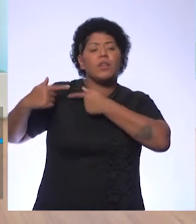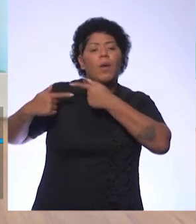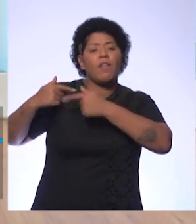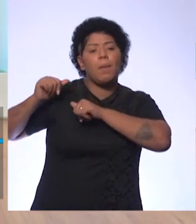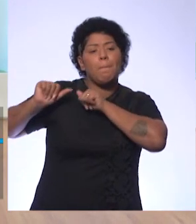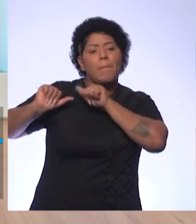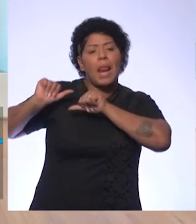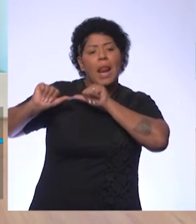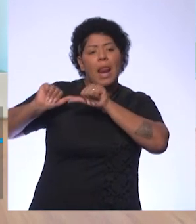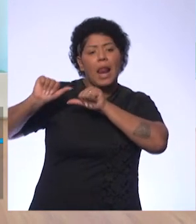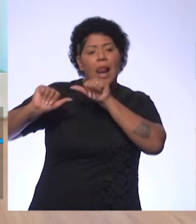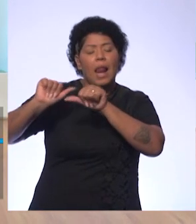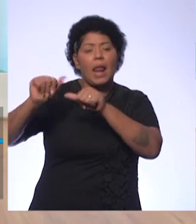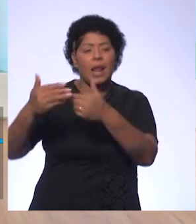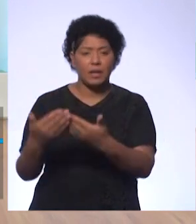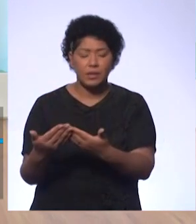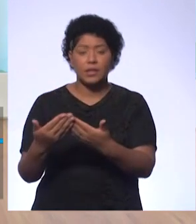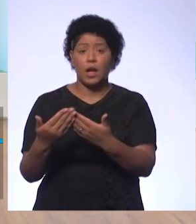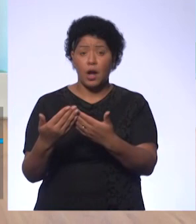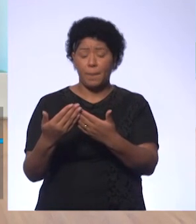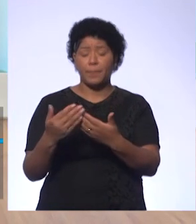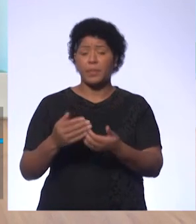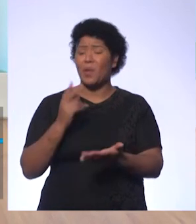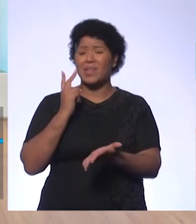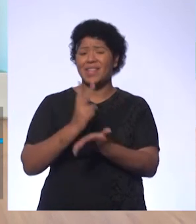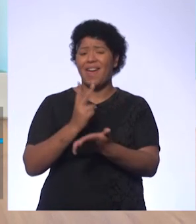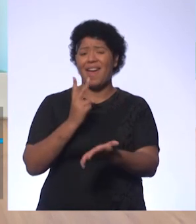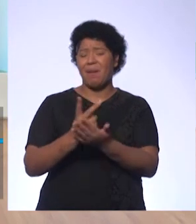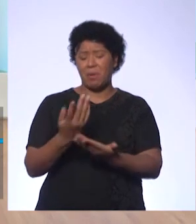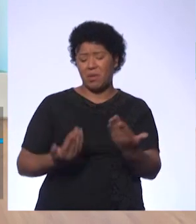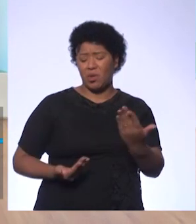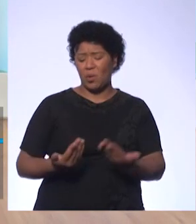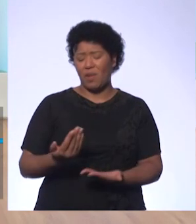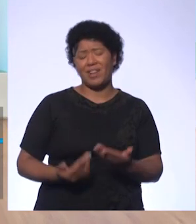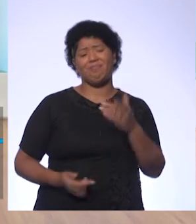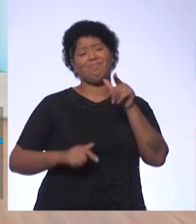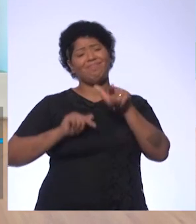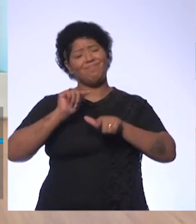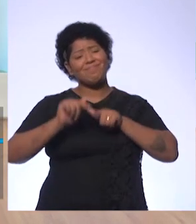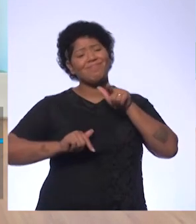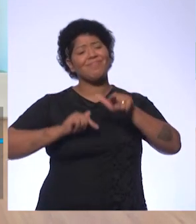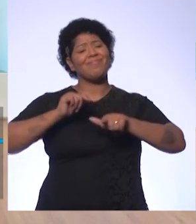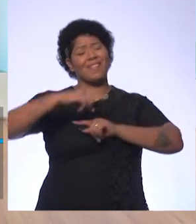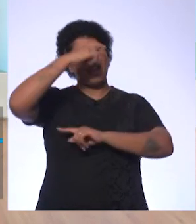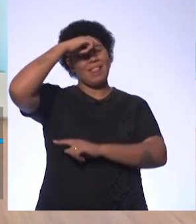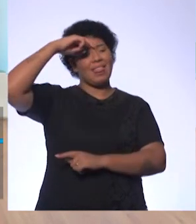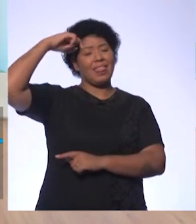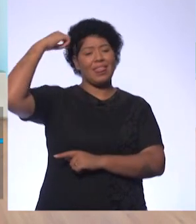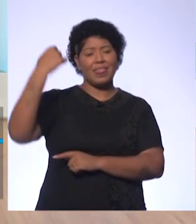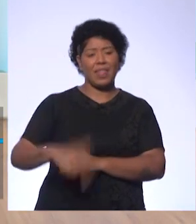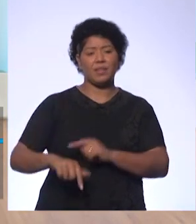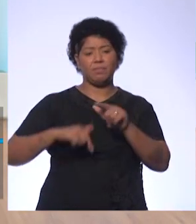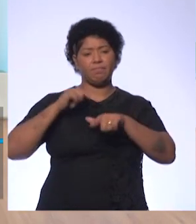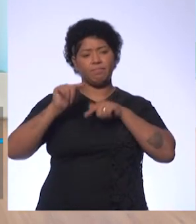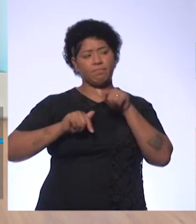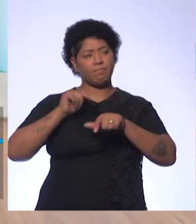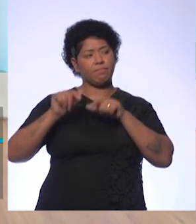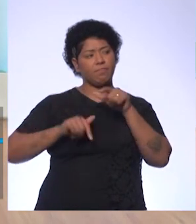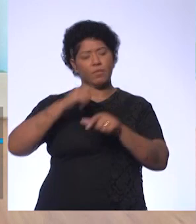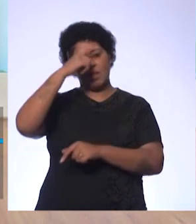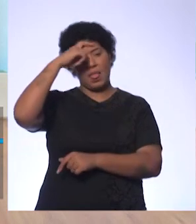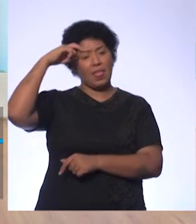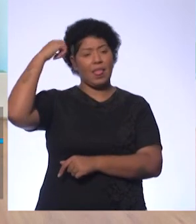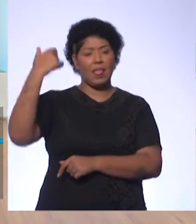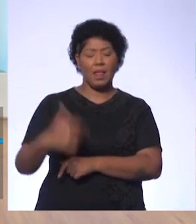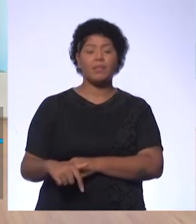que vai ter sua mão de obra explorada. E essa mão de obra explorada, né, quanto mais explorado o